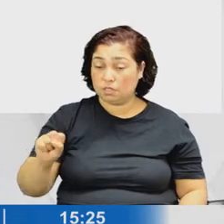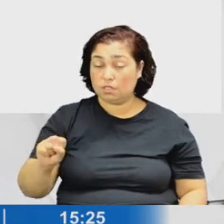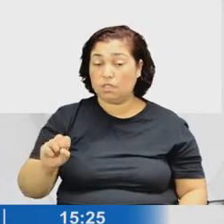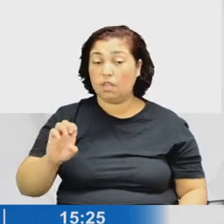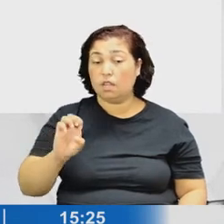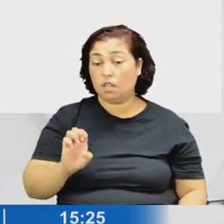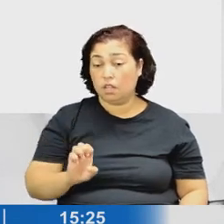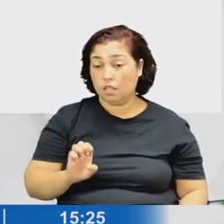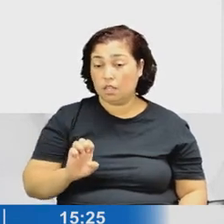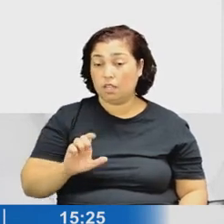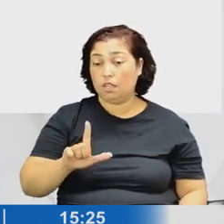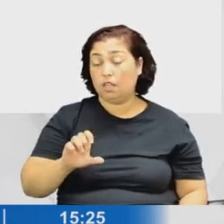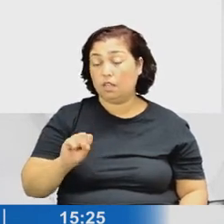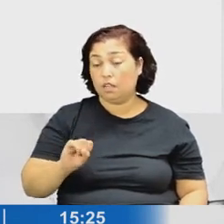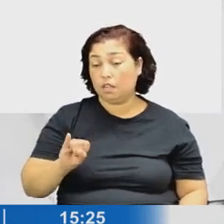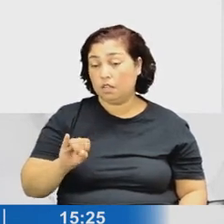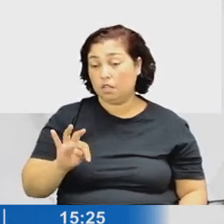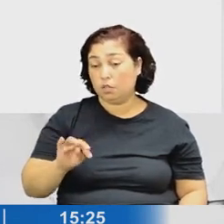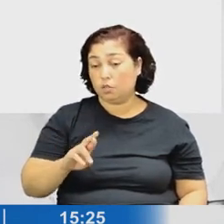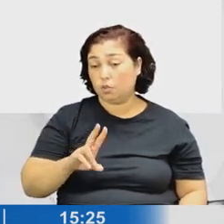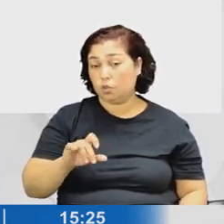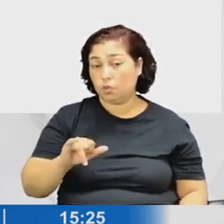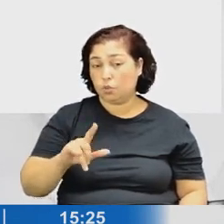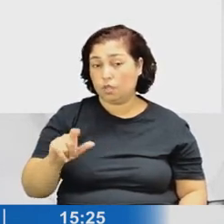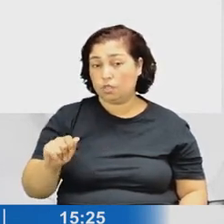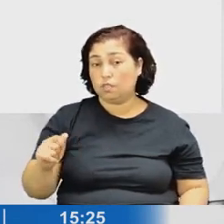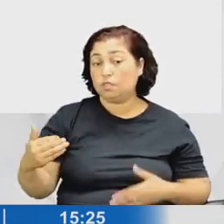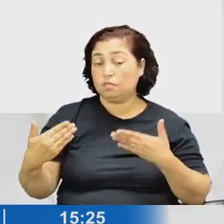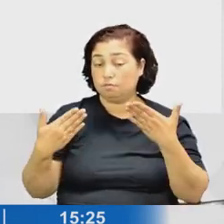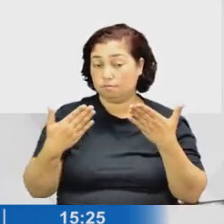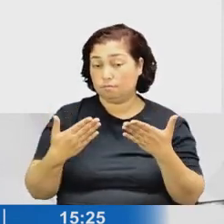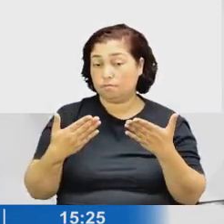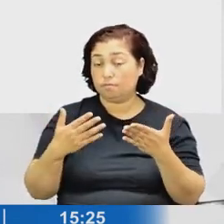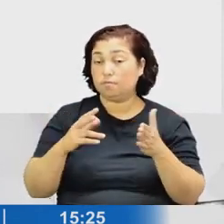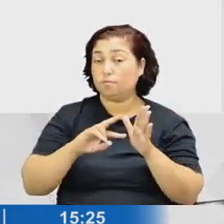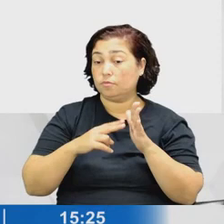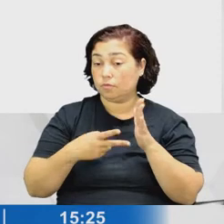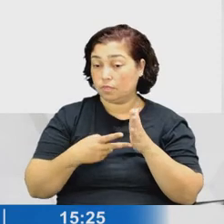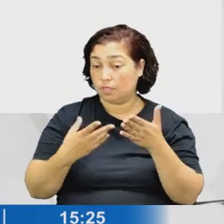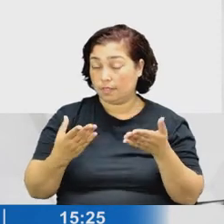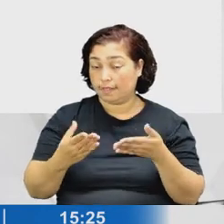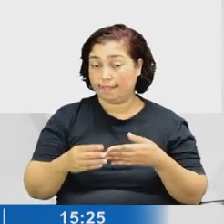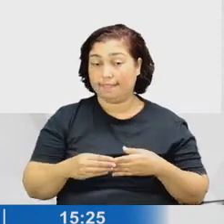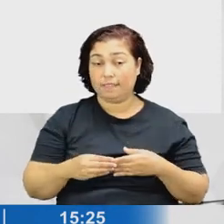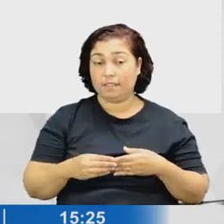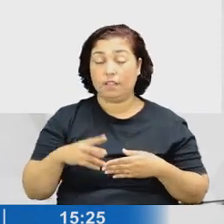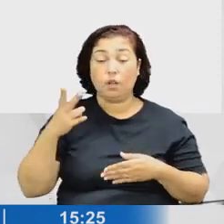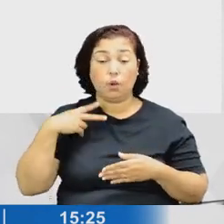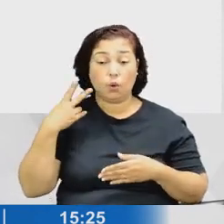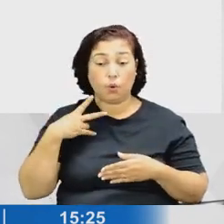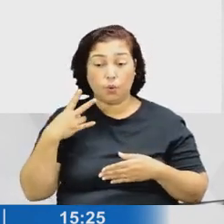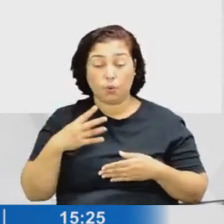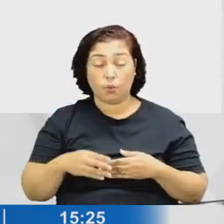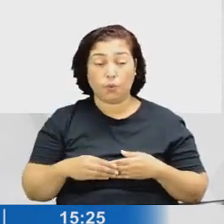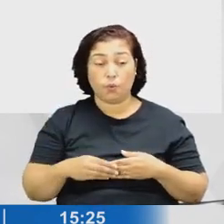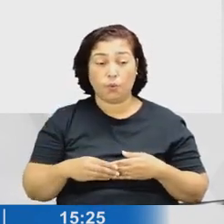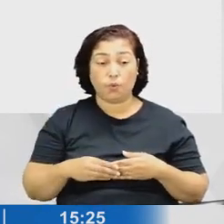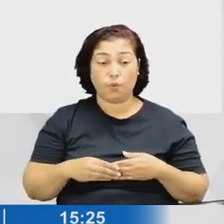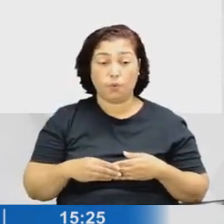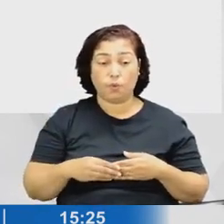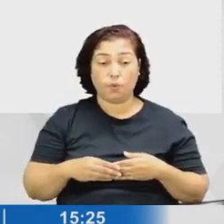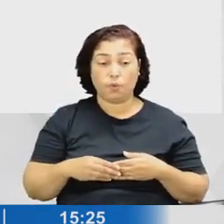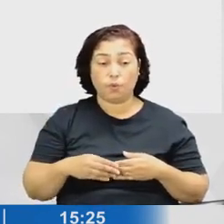segmento e território tá compreendentes eleitorais Qual é que o vereador no padrão